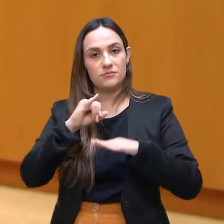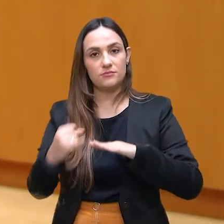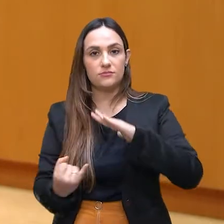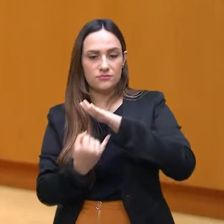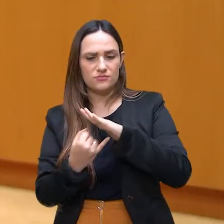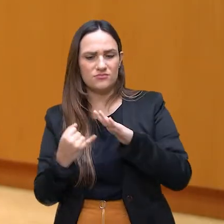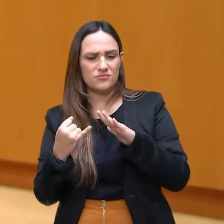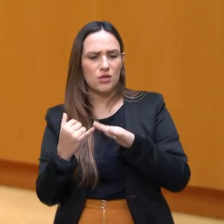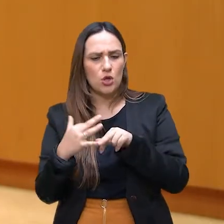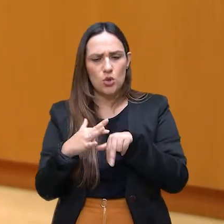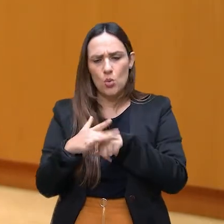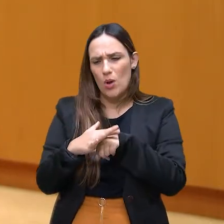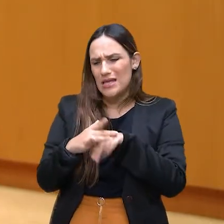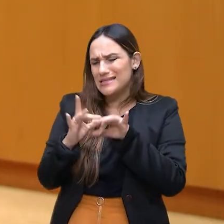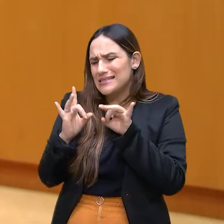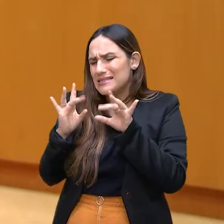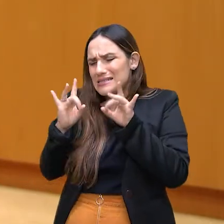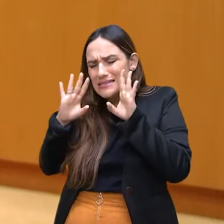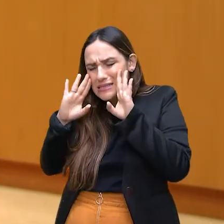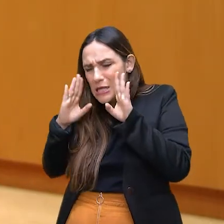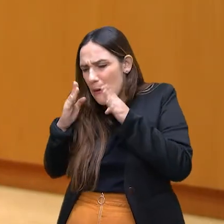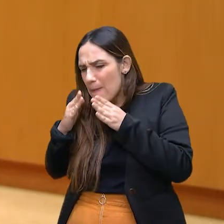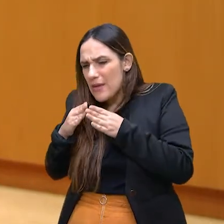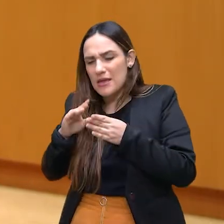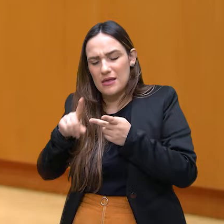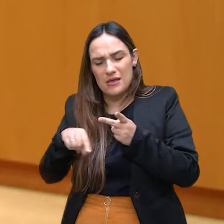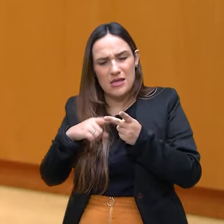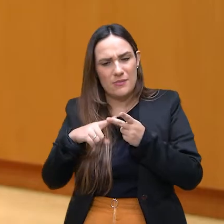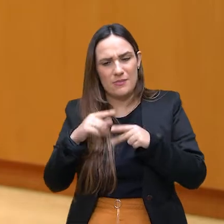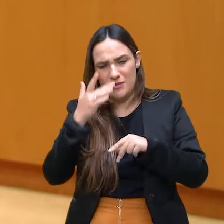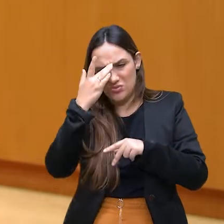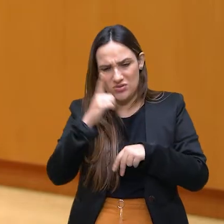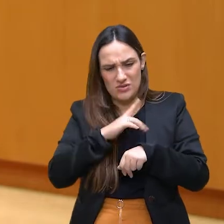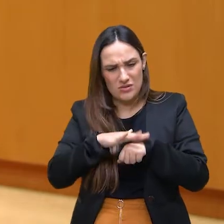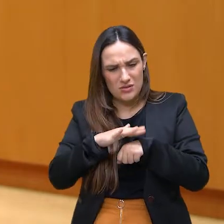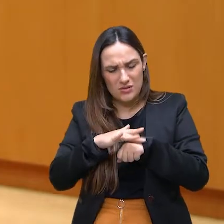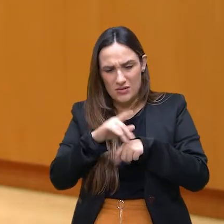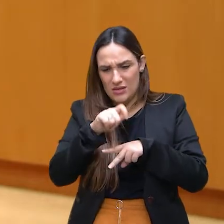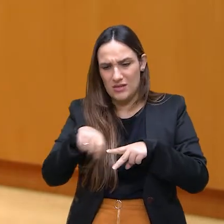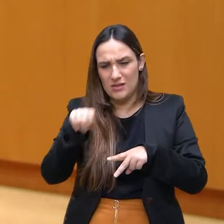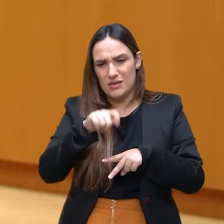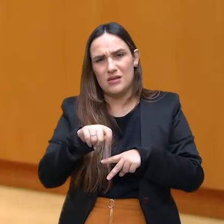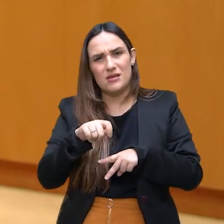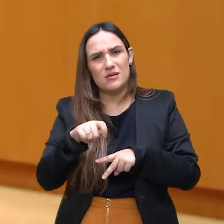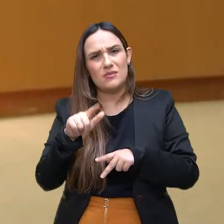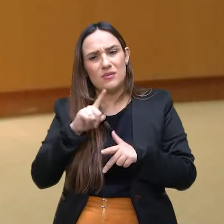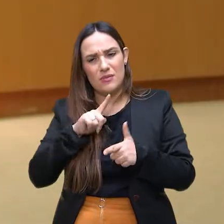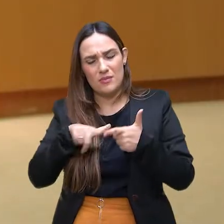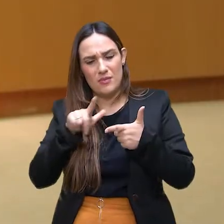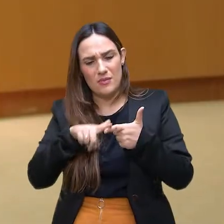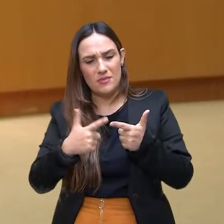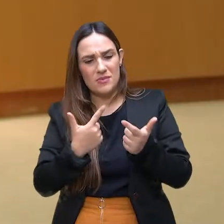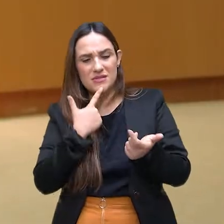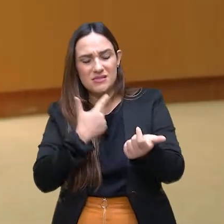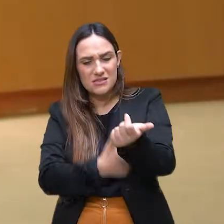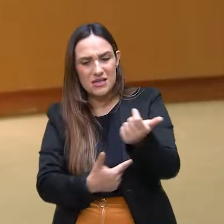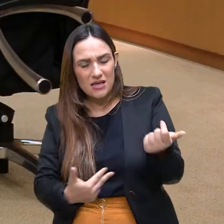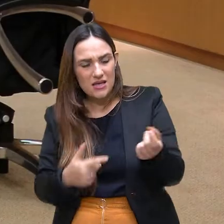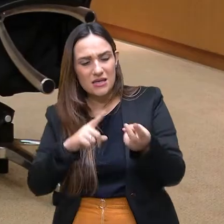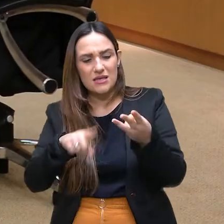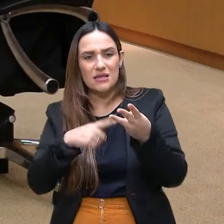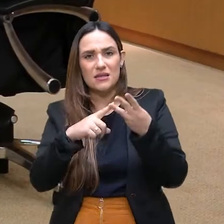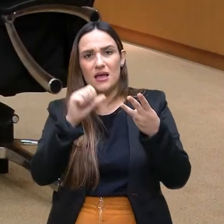entidades de doenças raras, associações de hemofílicos, associações da AME. Então,